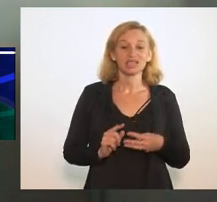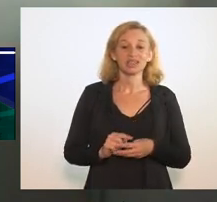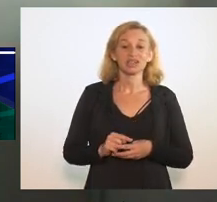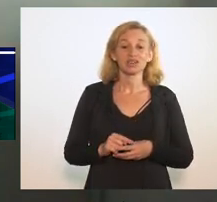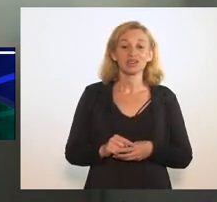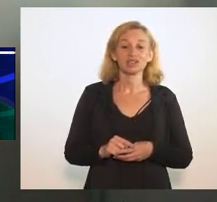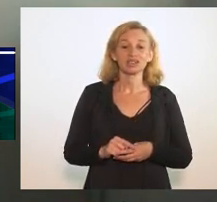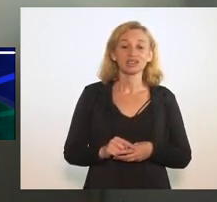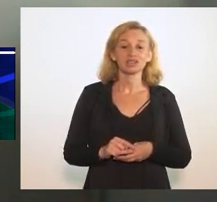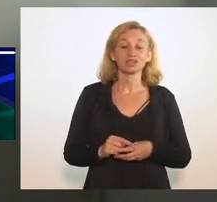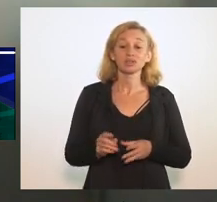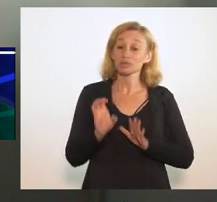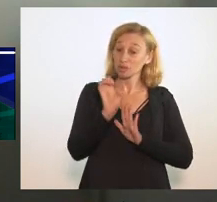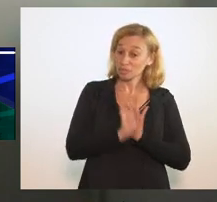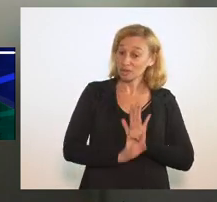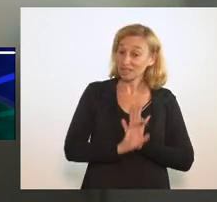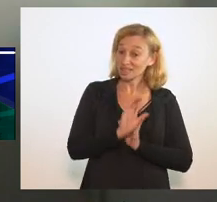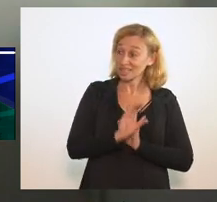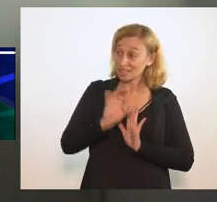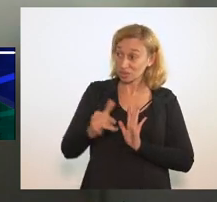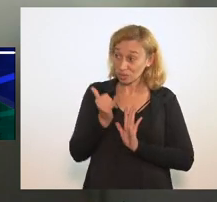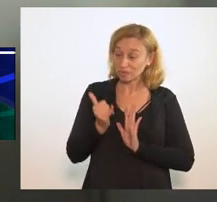veio de uma emenda da CCJ,